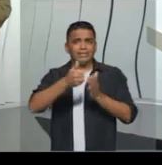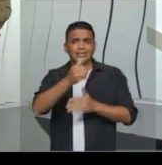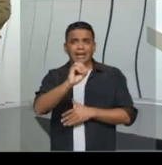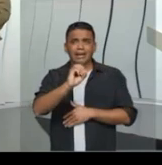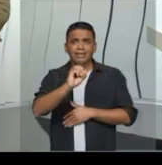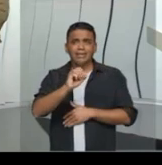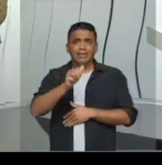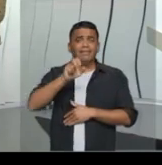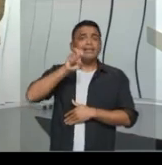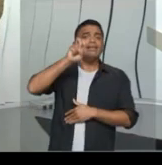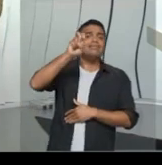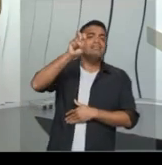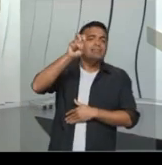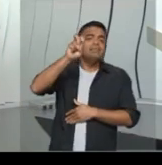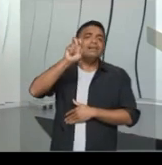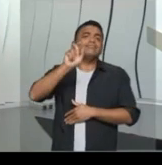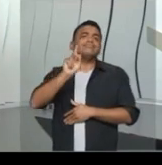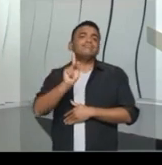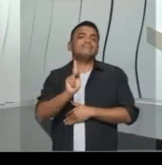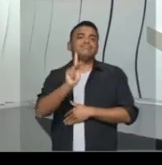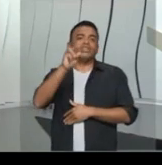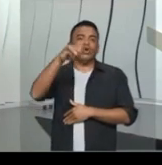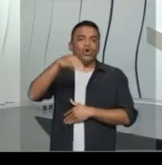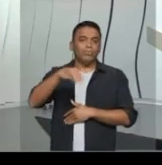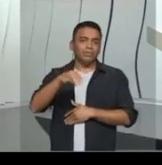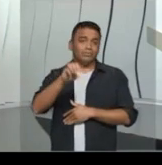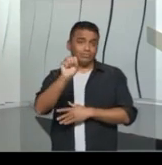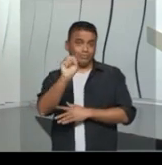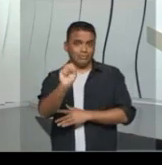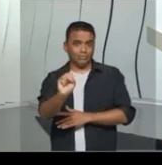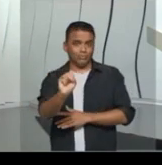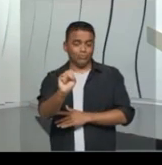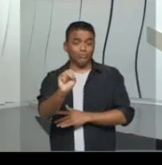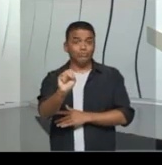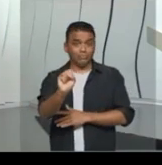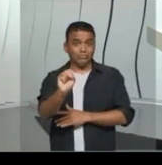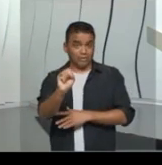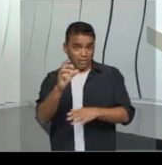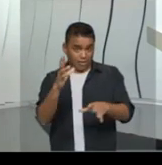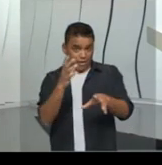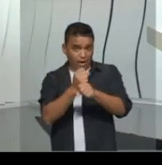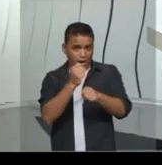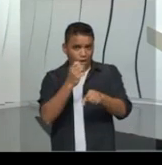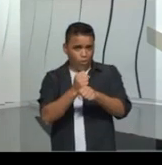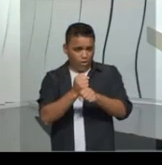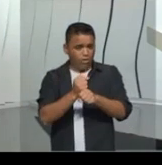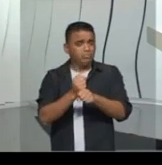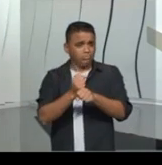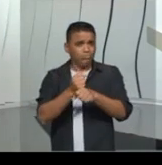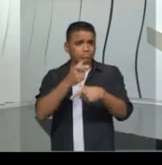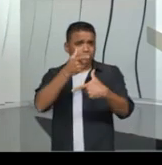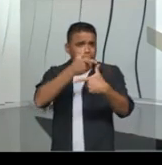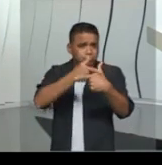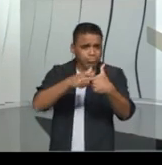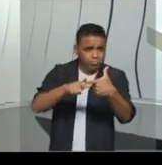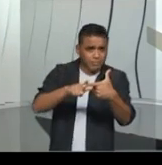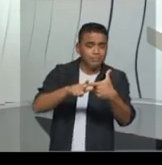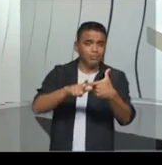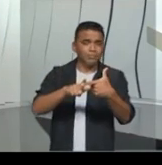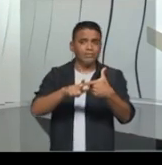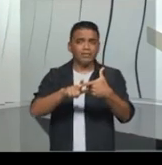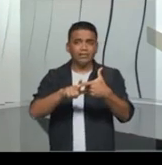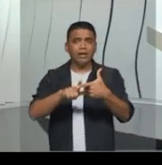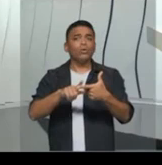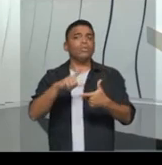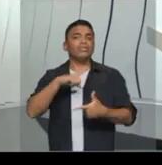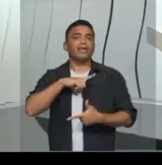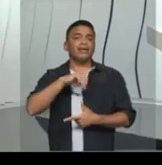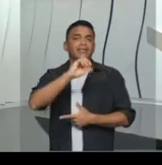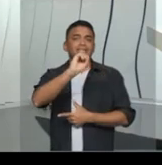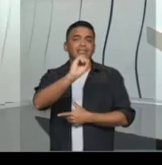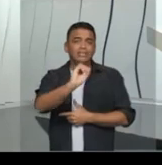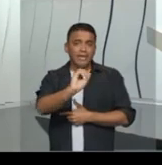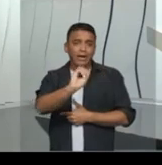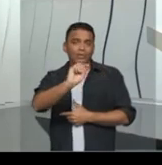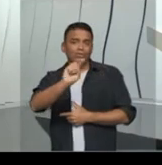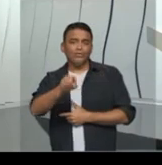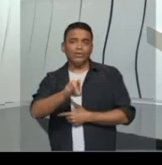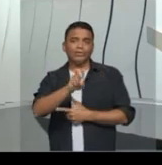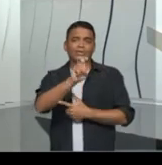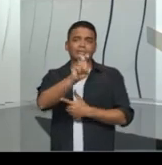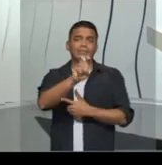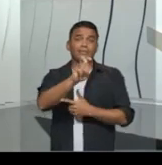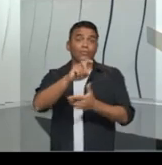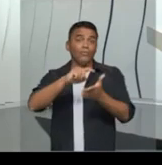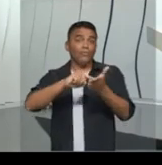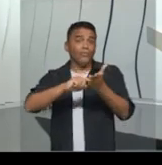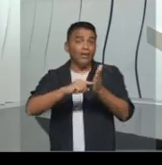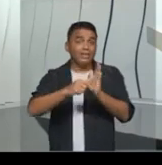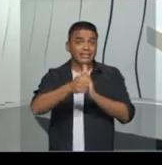por segundo. Resolvendo essa divisão, nós teremos 0,5 vezes 10 elevado à terceira, ou